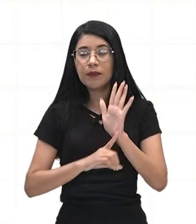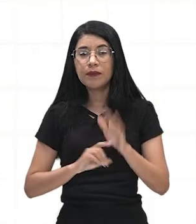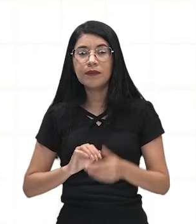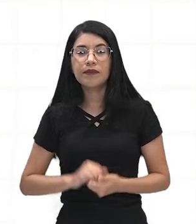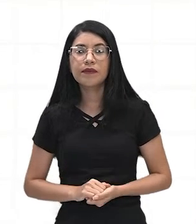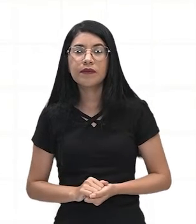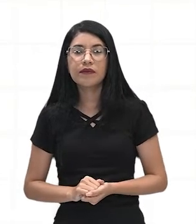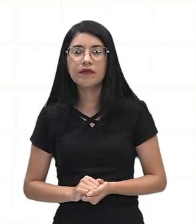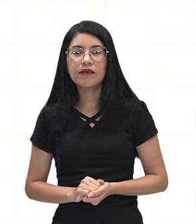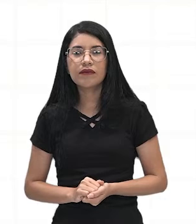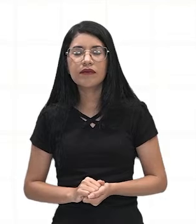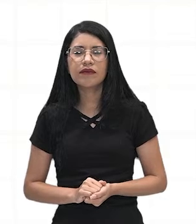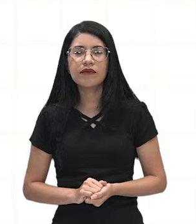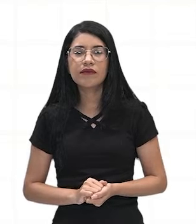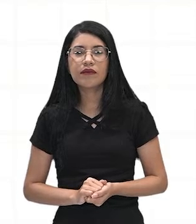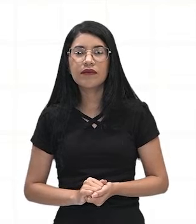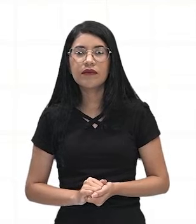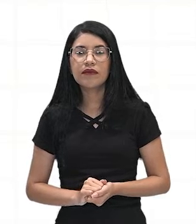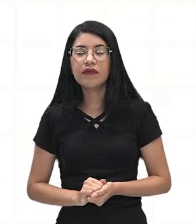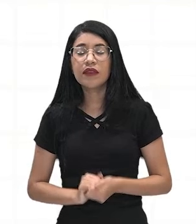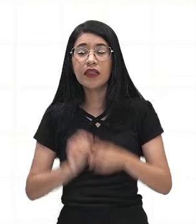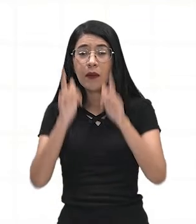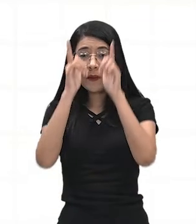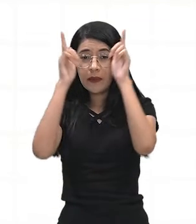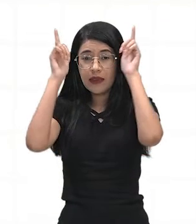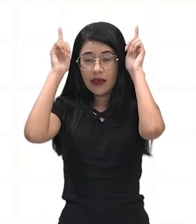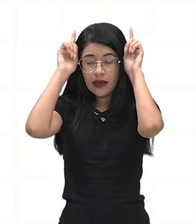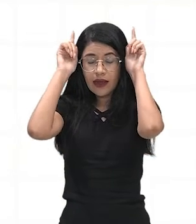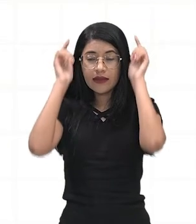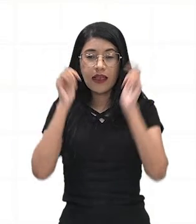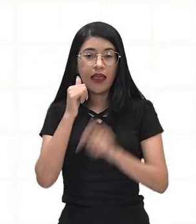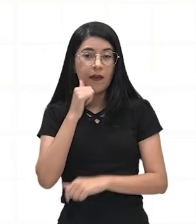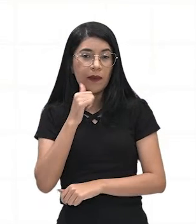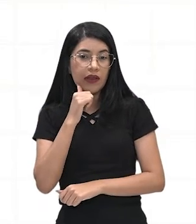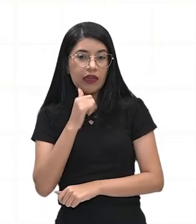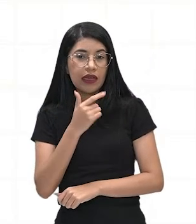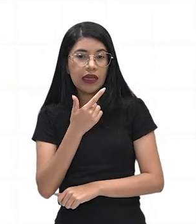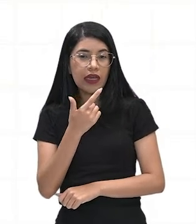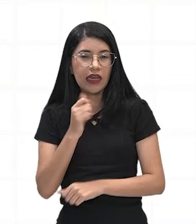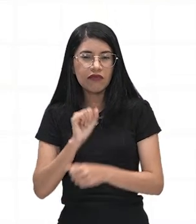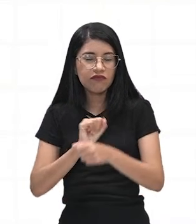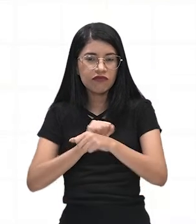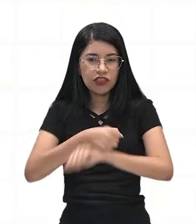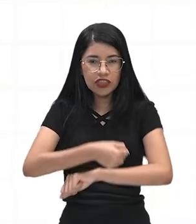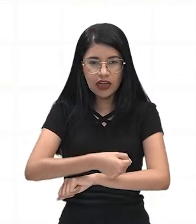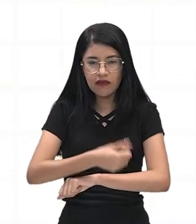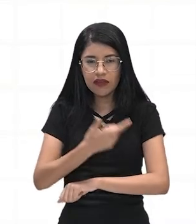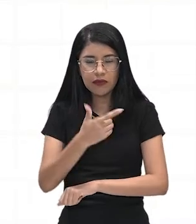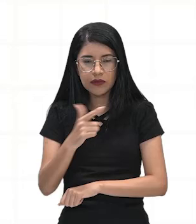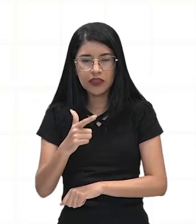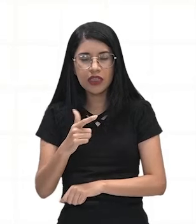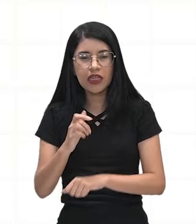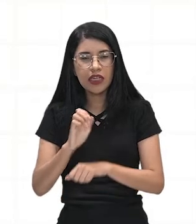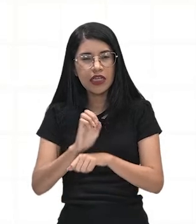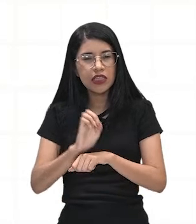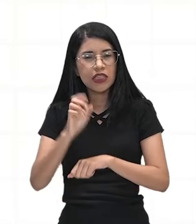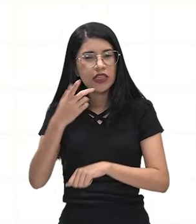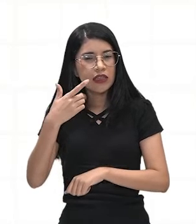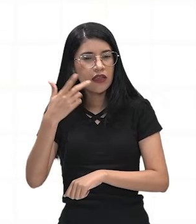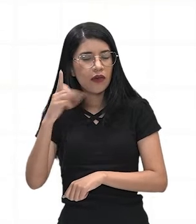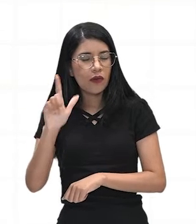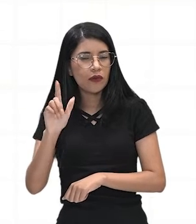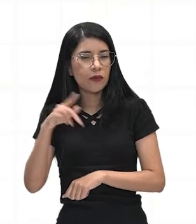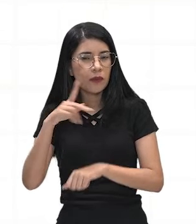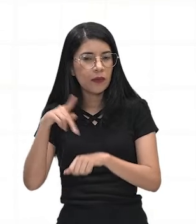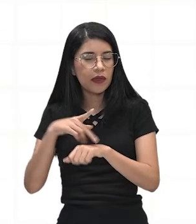só. Na Grécia Antiga, as mulheres que não eram escravas e nem estrangeiras também